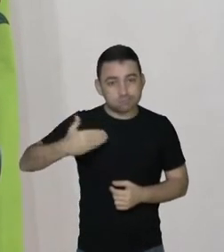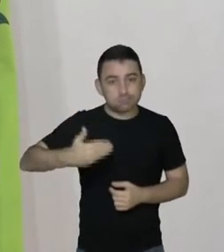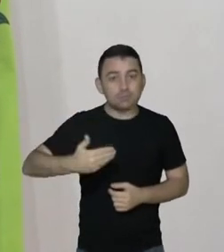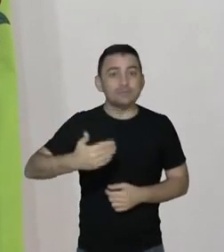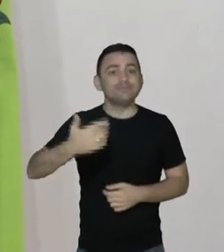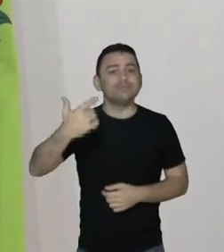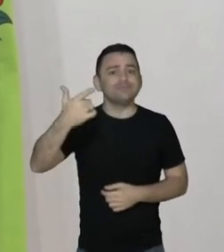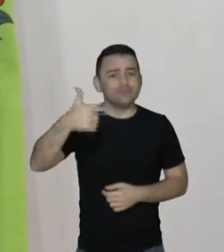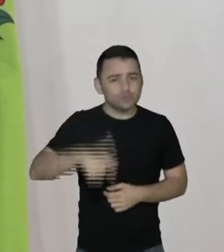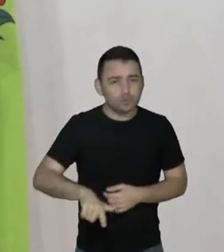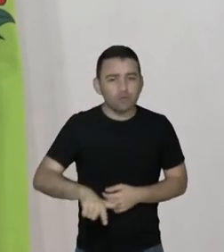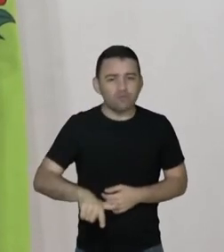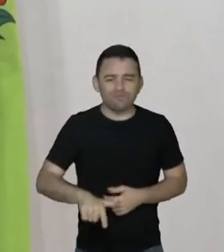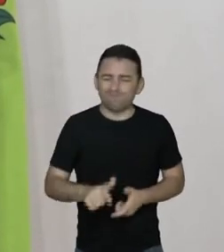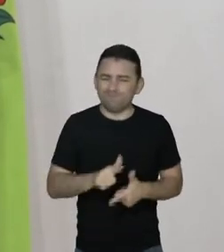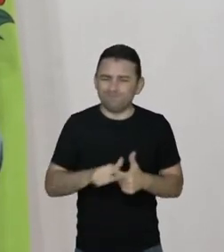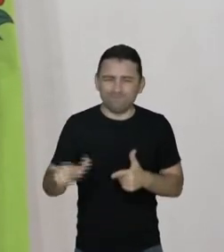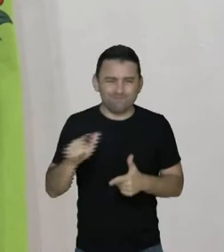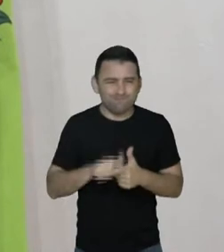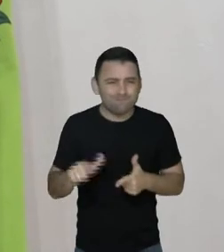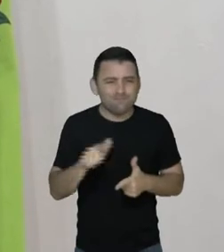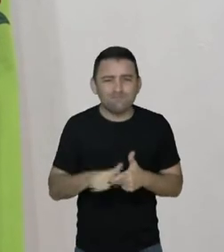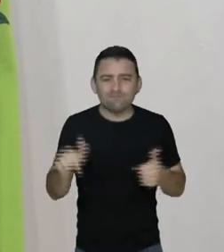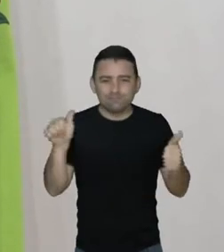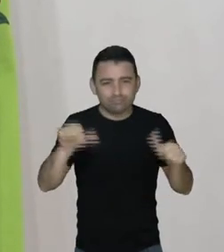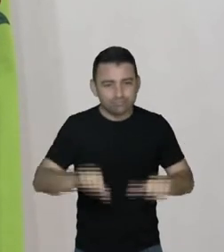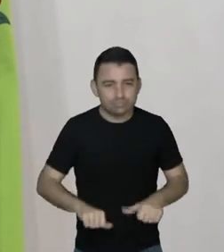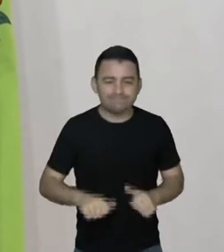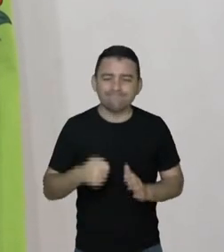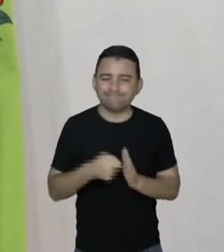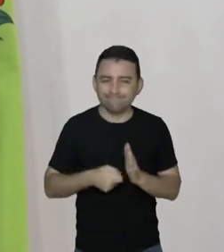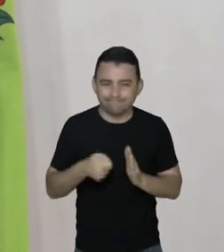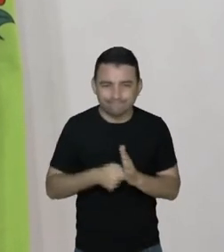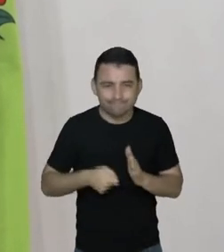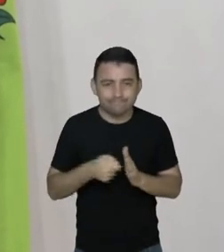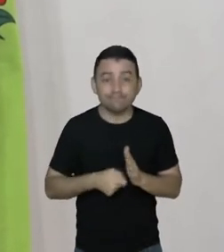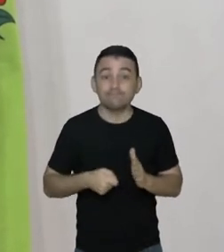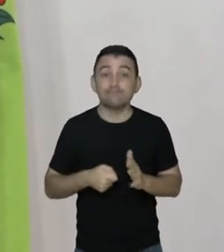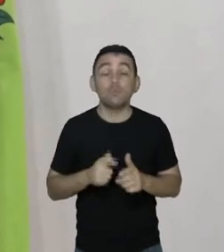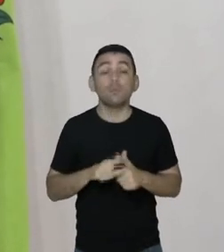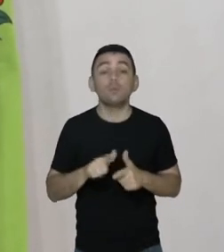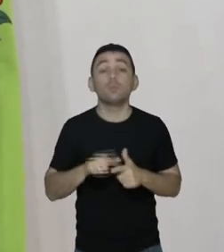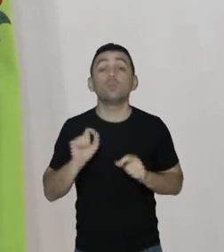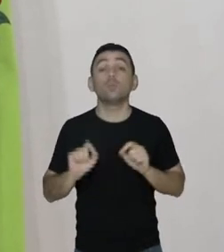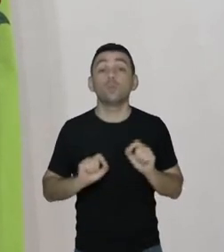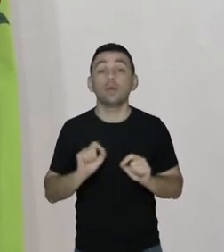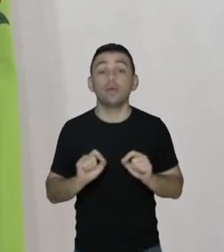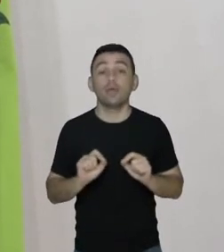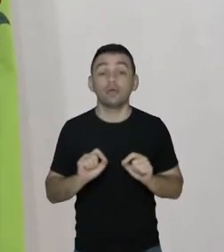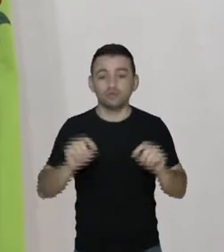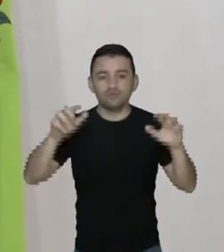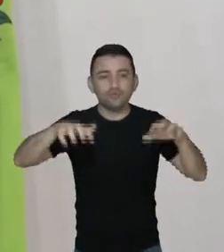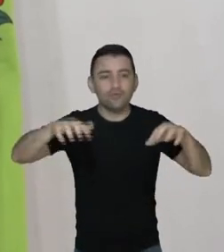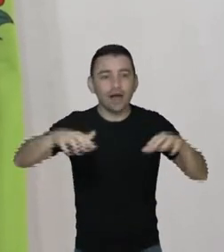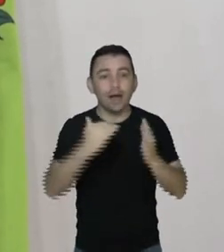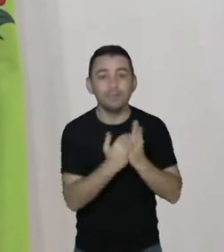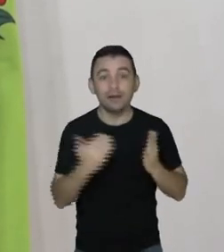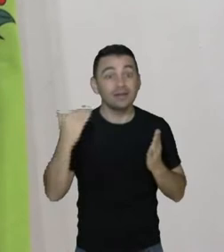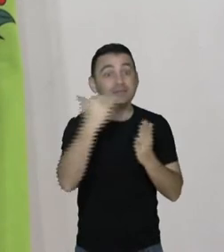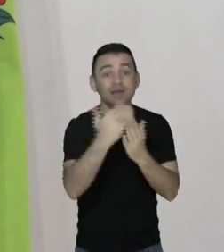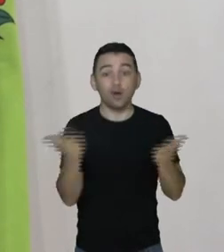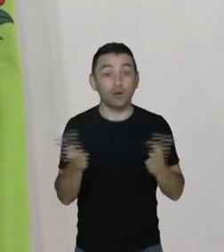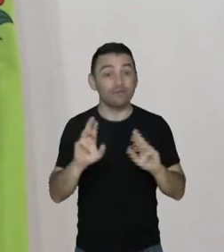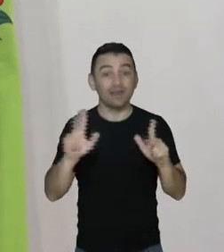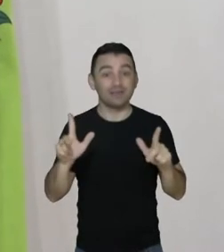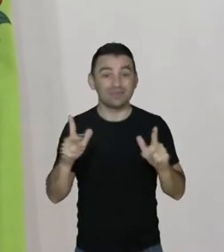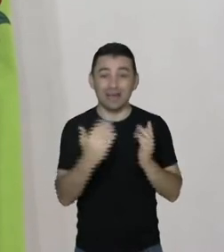diante de uma crise, mais uma vez enfrentando grande problema, só que agora o excesso de chuvas.